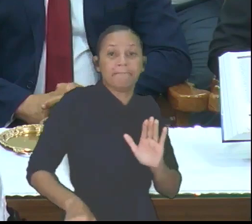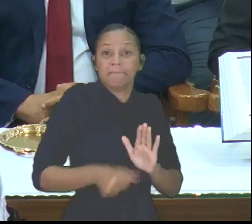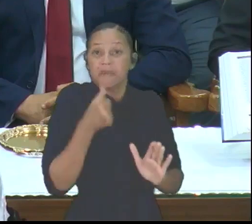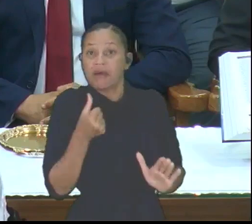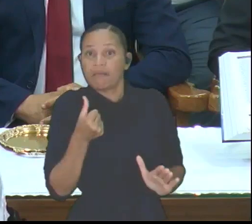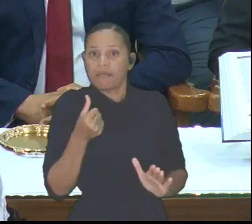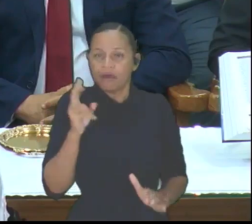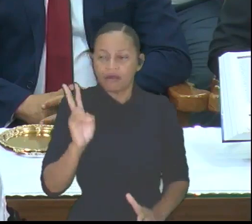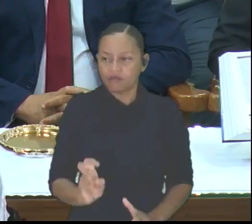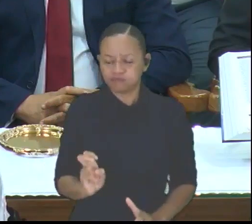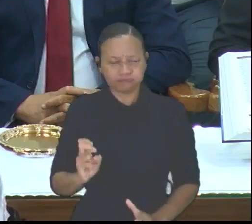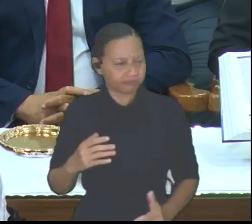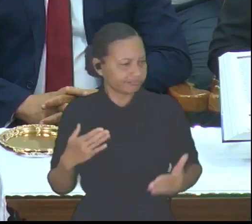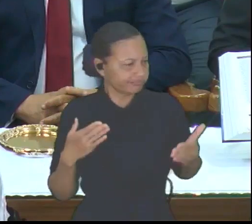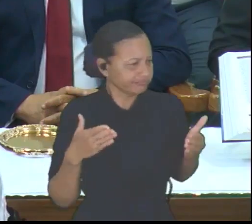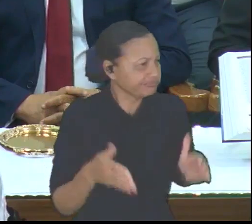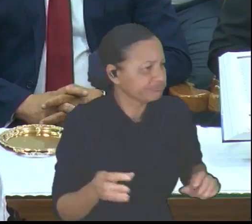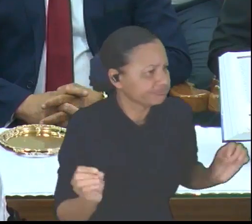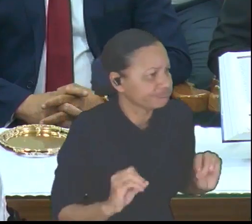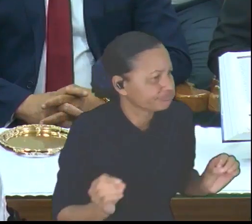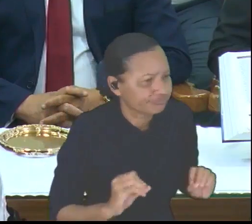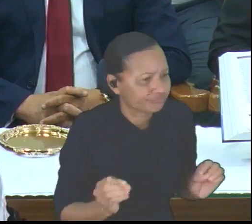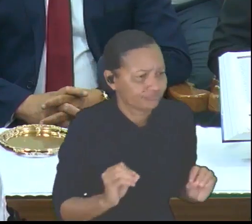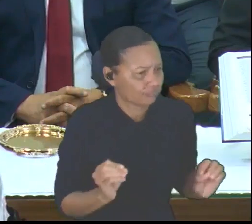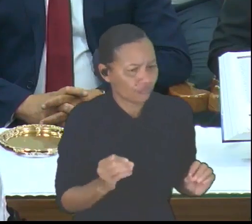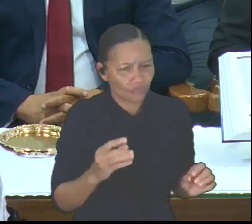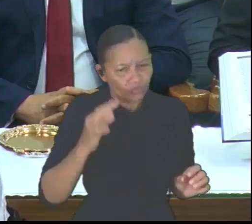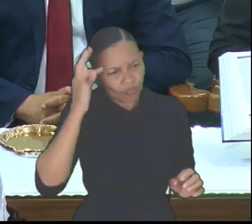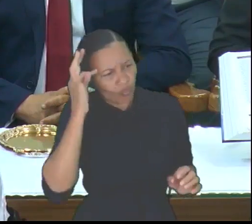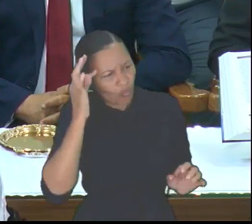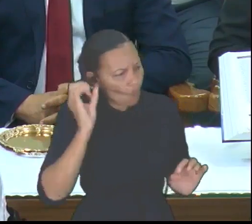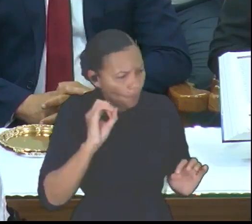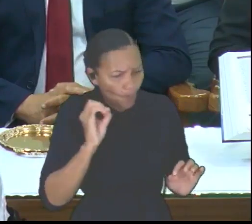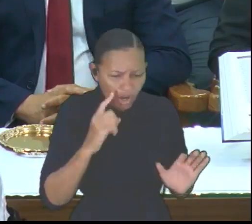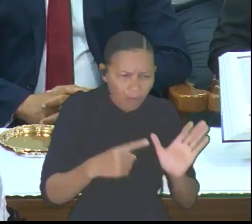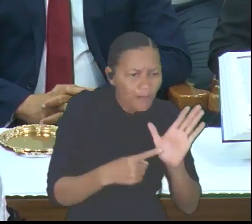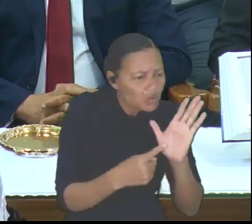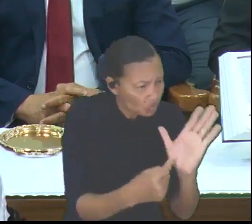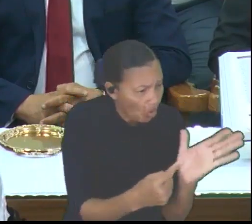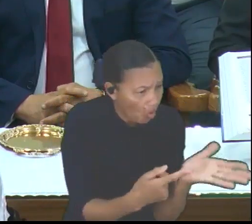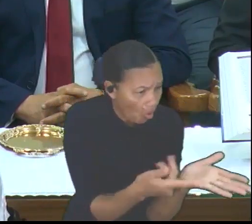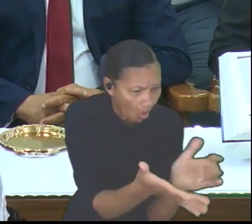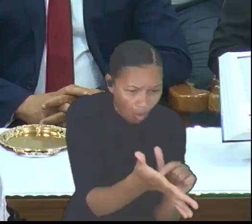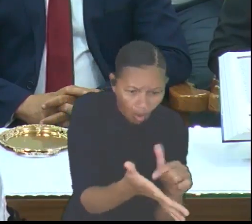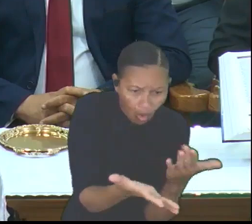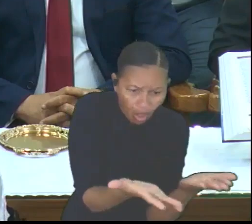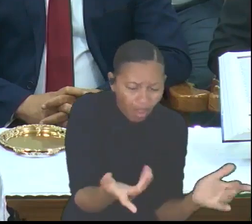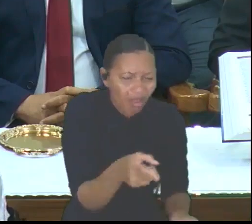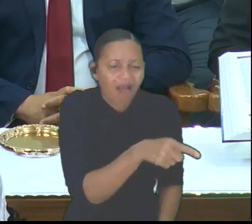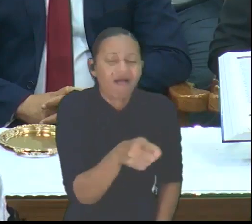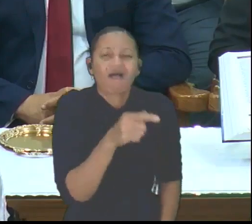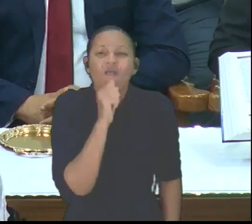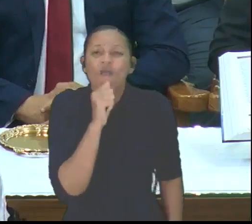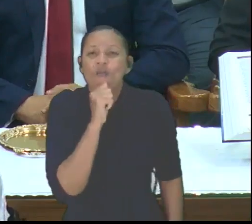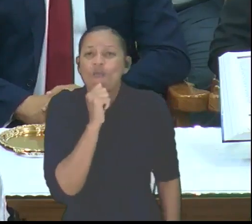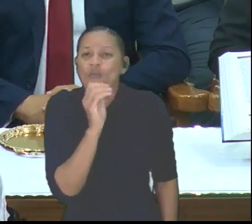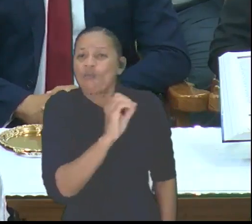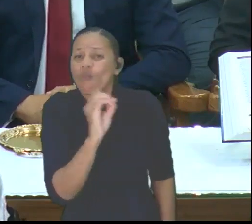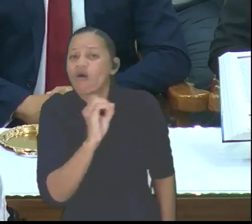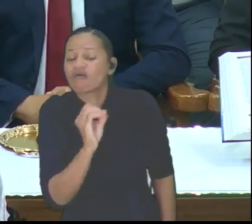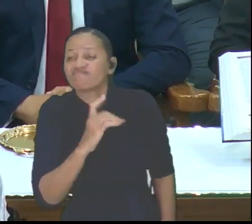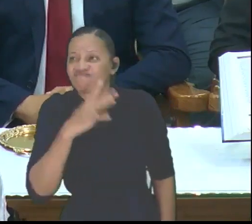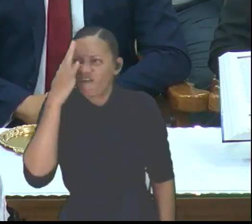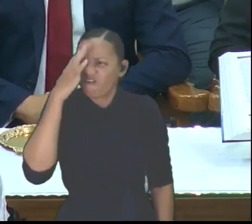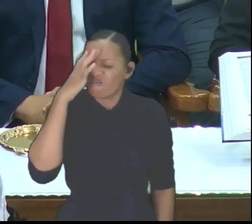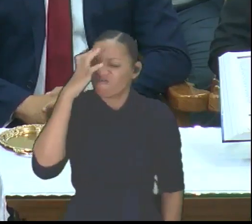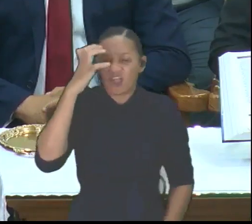Tomé não está, Jesus também mostra os lados, mostra tudo, porque aquele povo também ainda não tinha uma fé